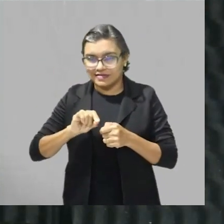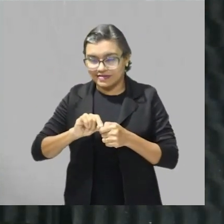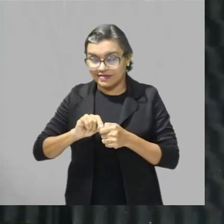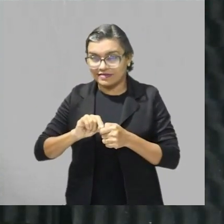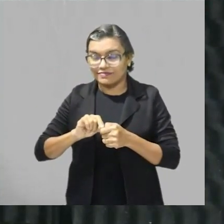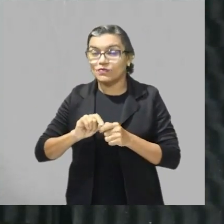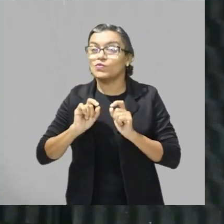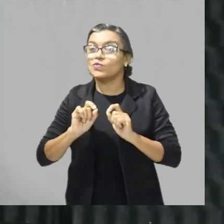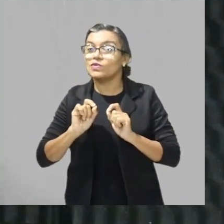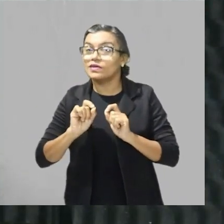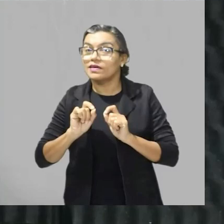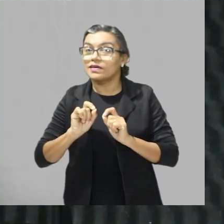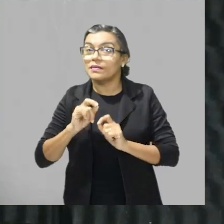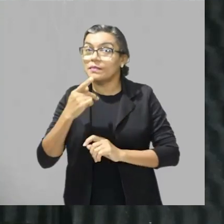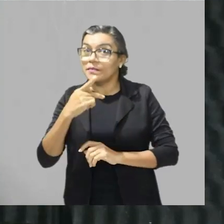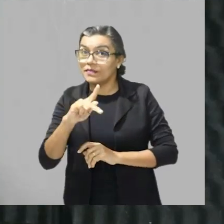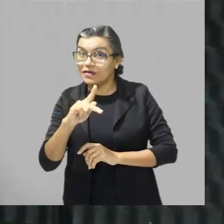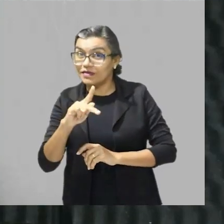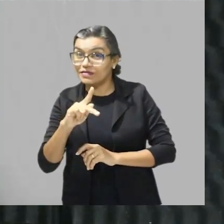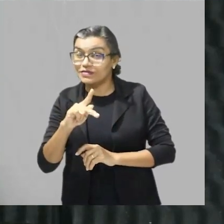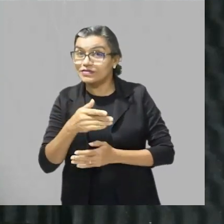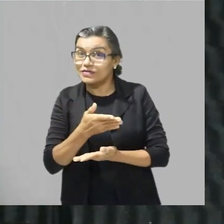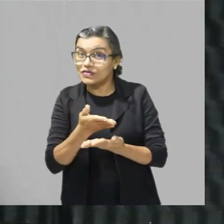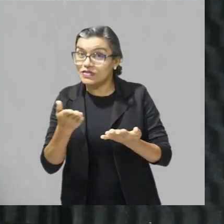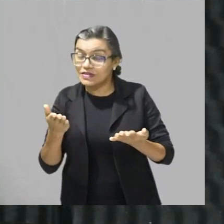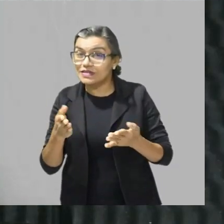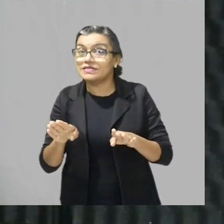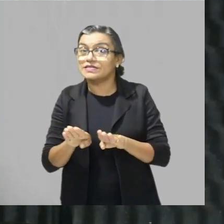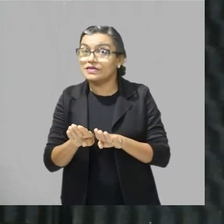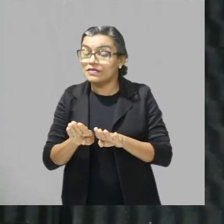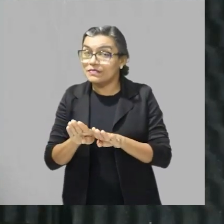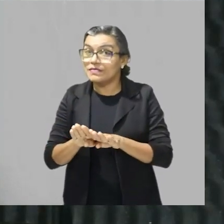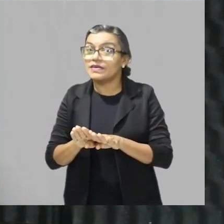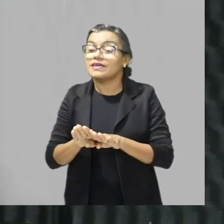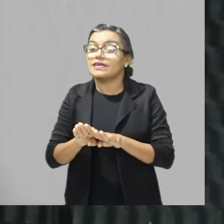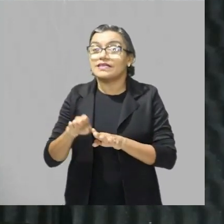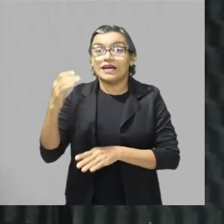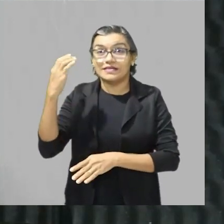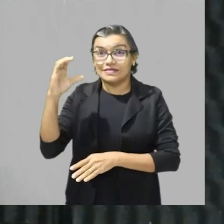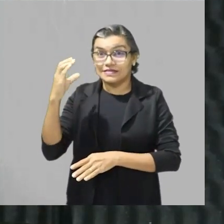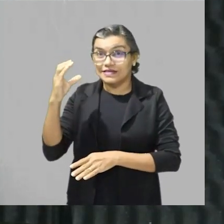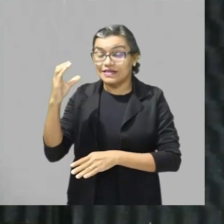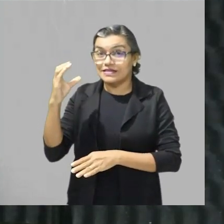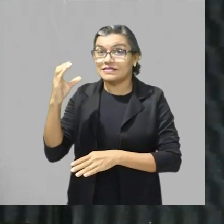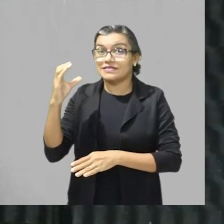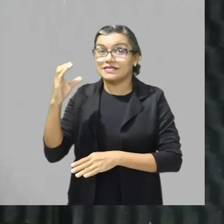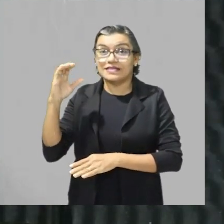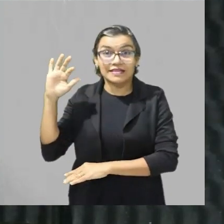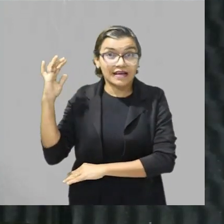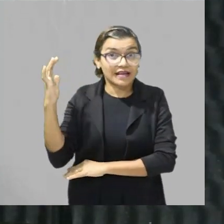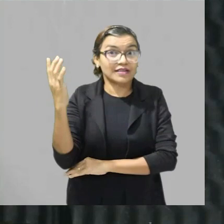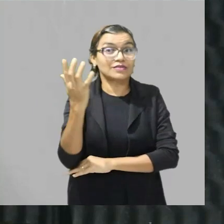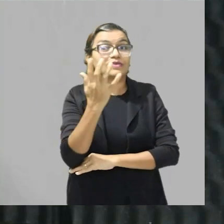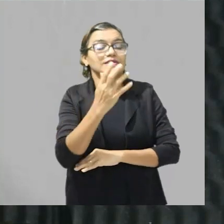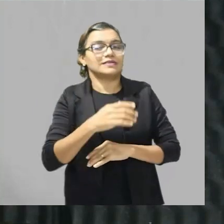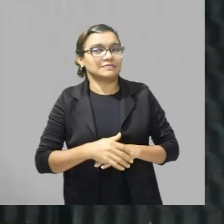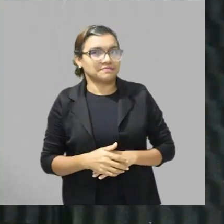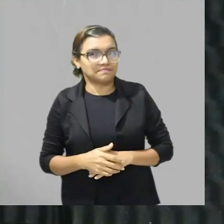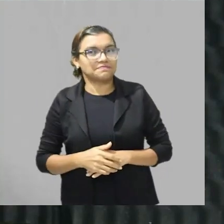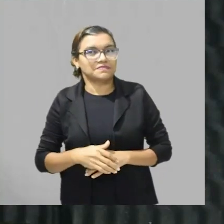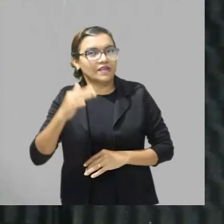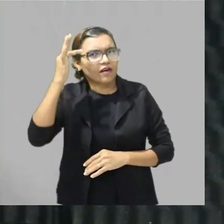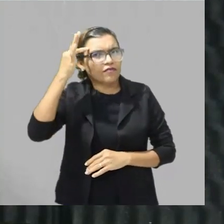vocês vai servir para essências da natureza também geralmente Olha como a filosofia ela passeia por muitos